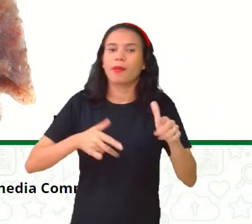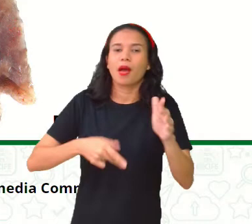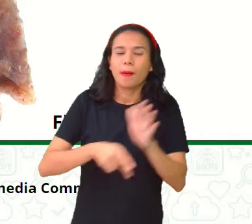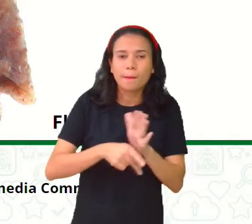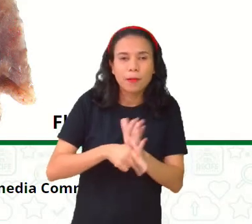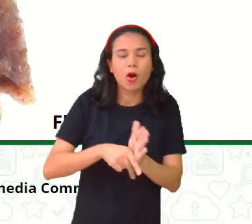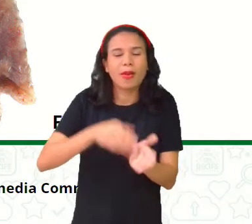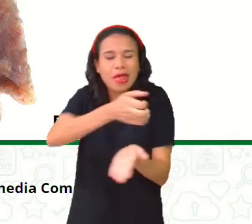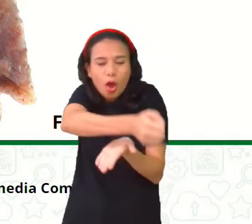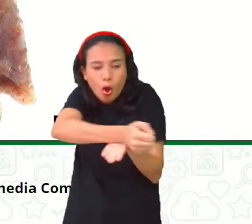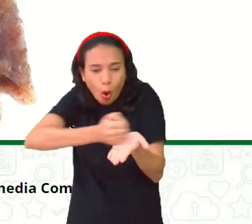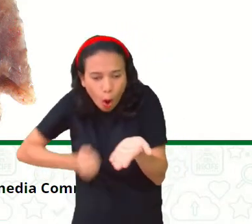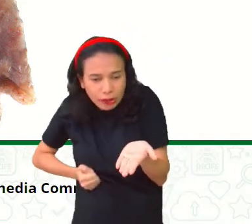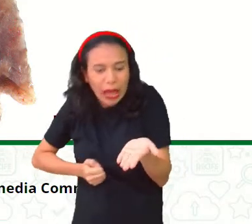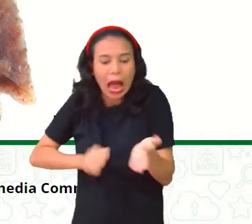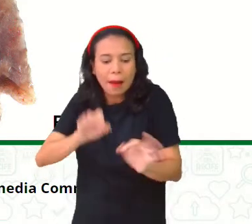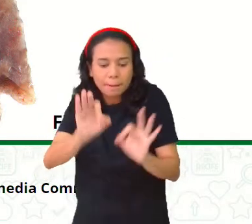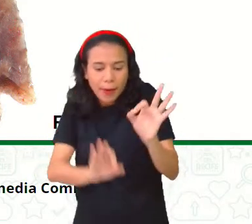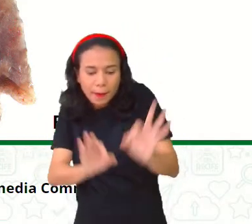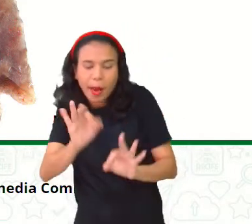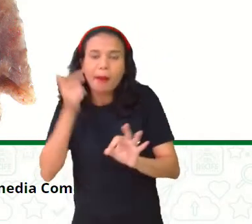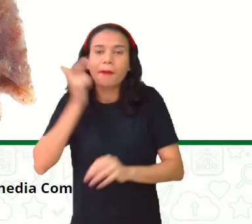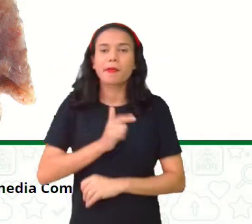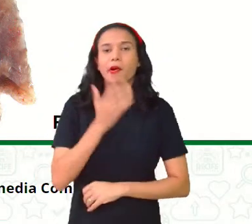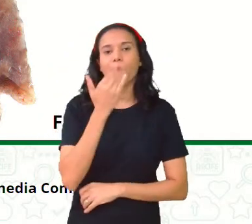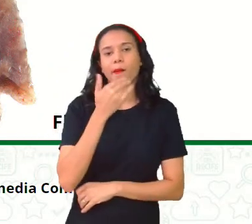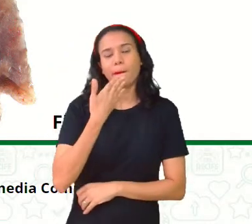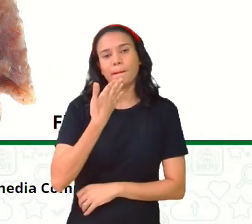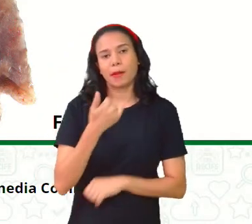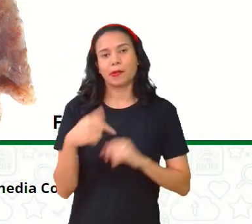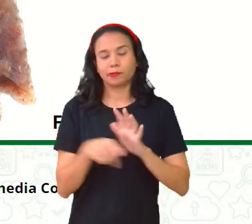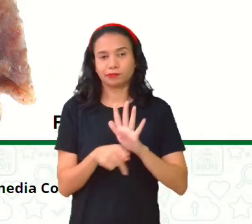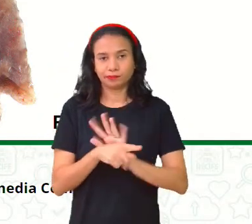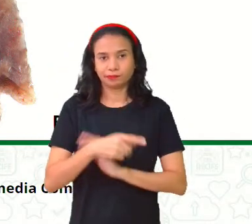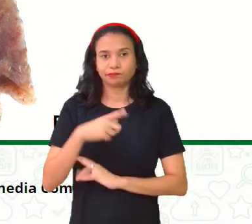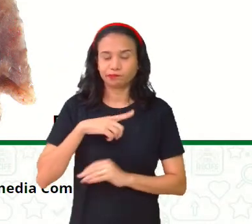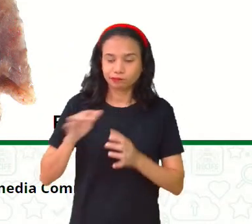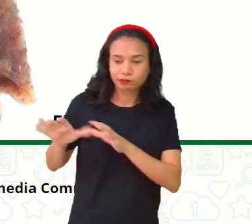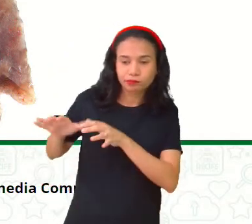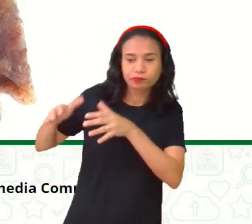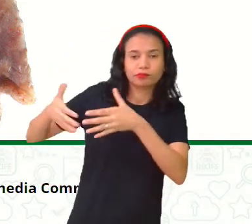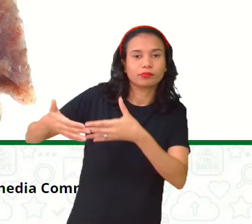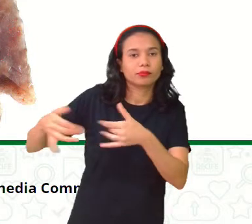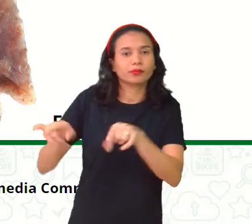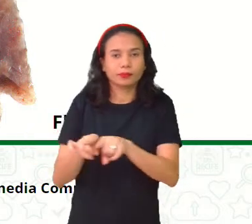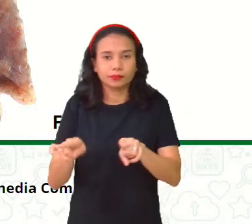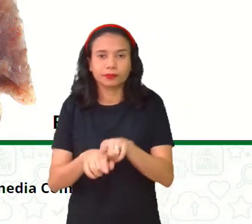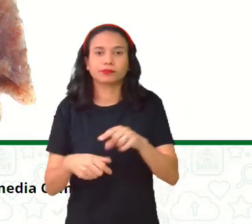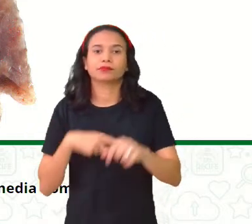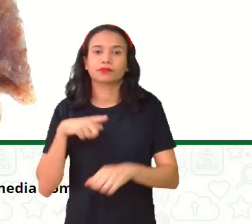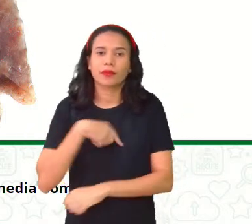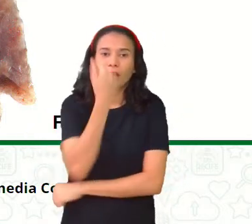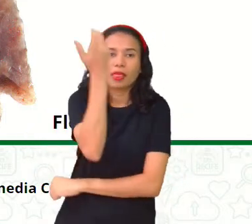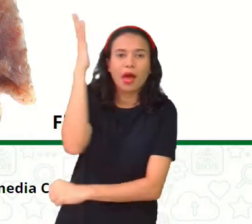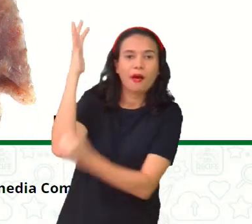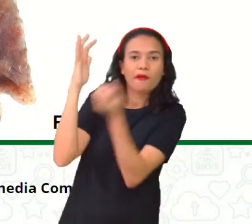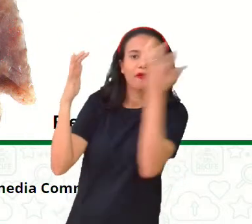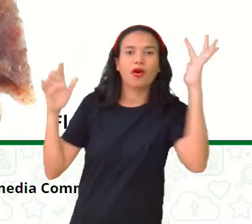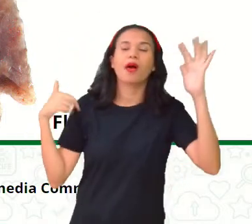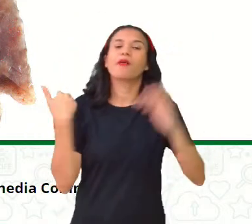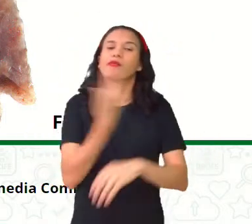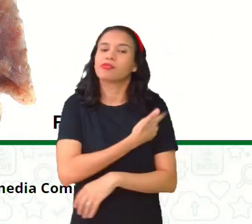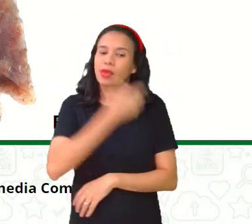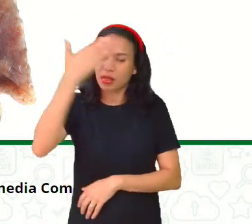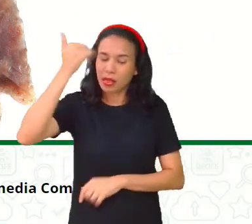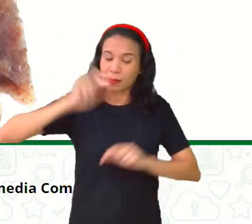os animais, preparar para eles poderem se alimentar, né, nas suas comunidades, dentro das florestas, que a gente sabe que